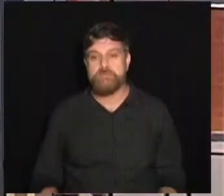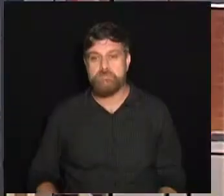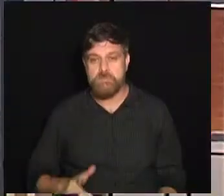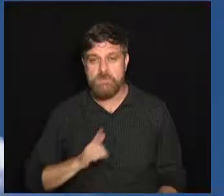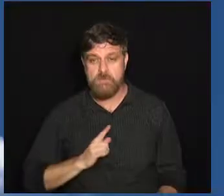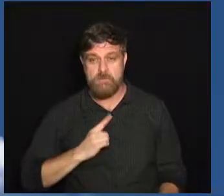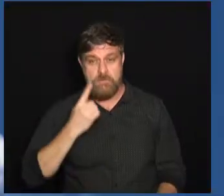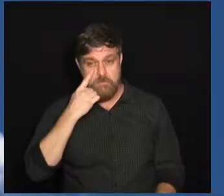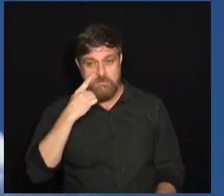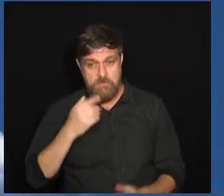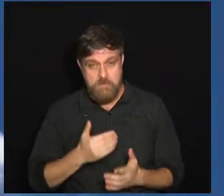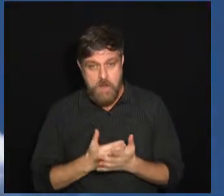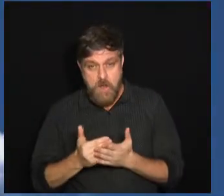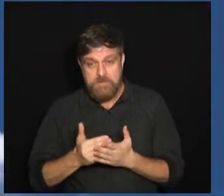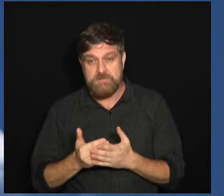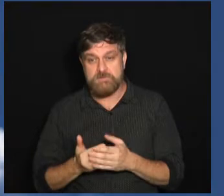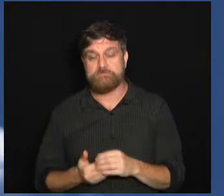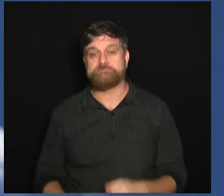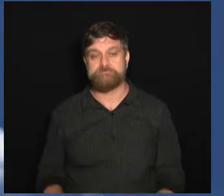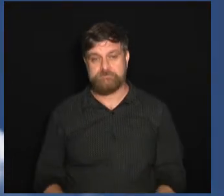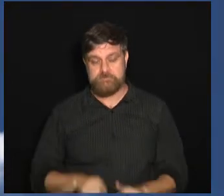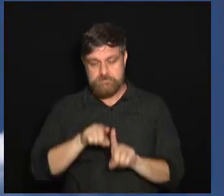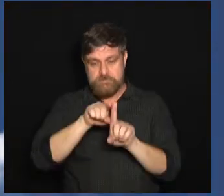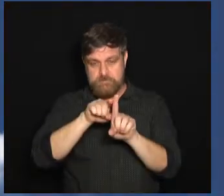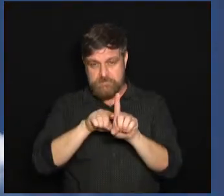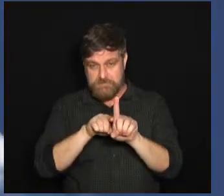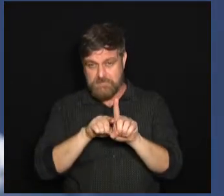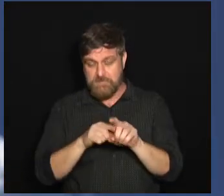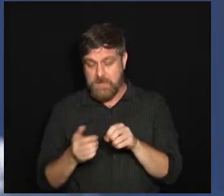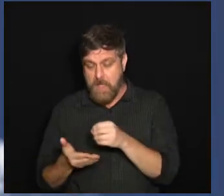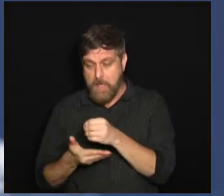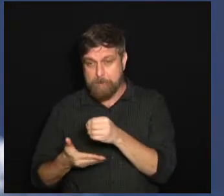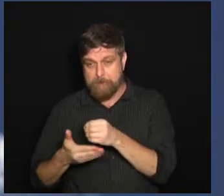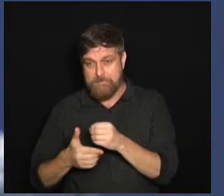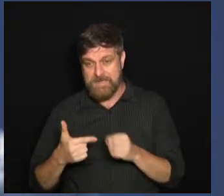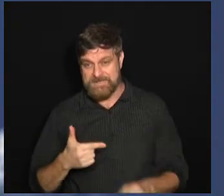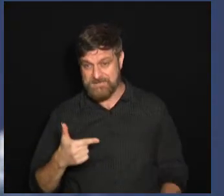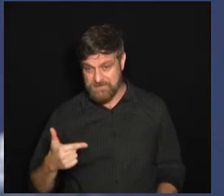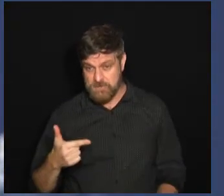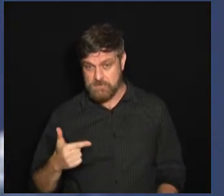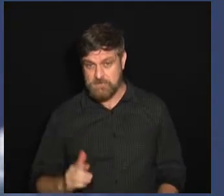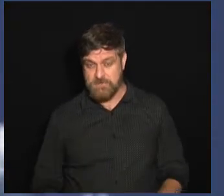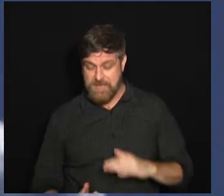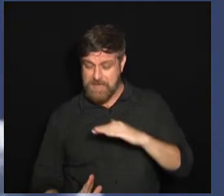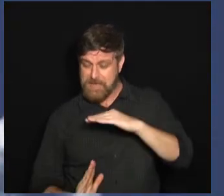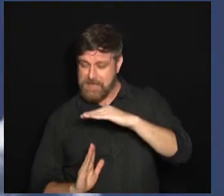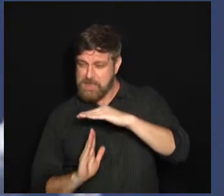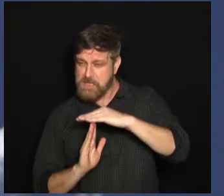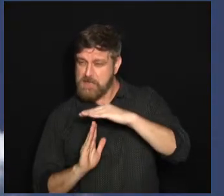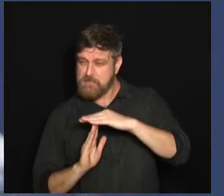vão começar a cair aqui na nossa cidade. Mínima de 22 graus e